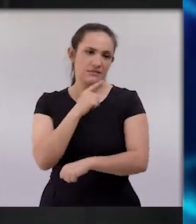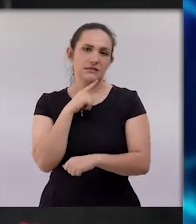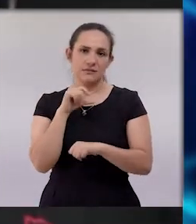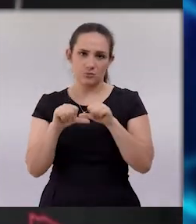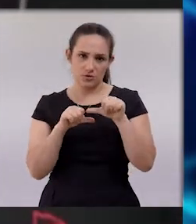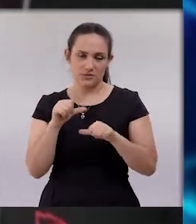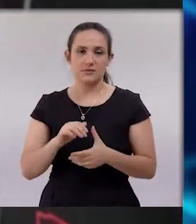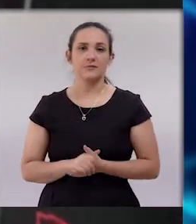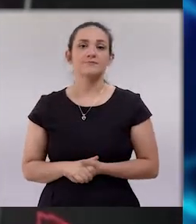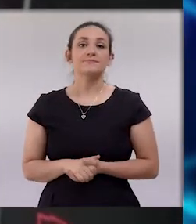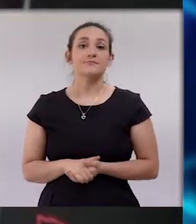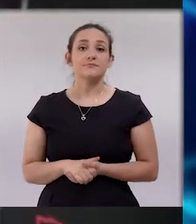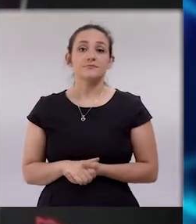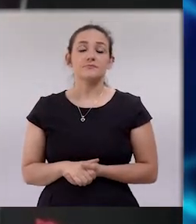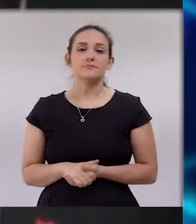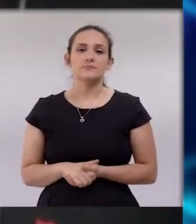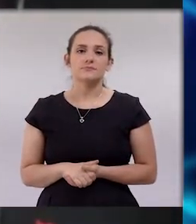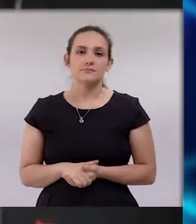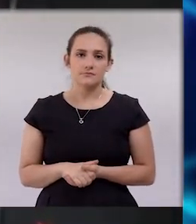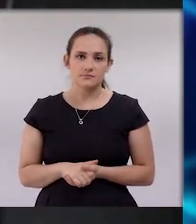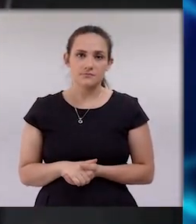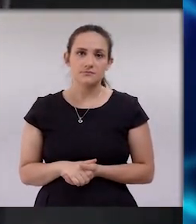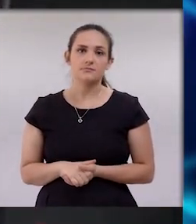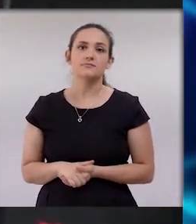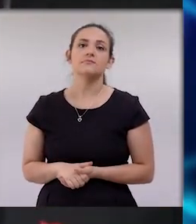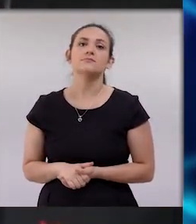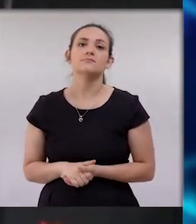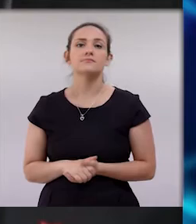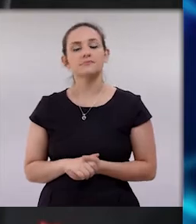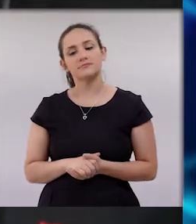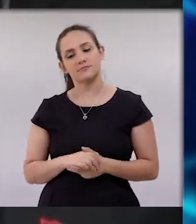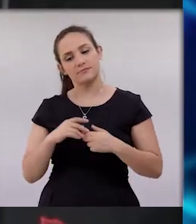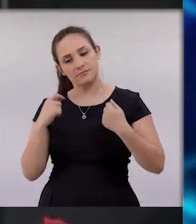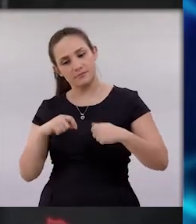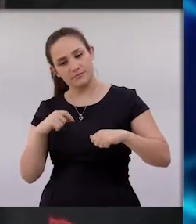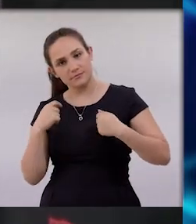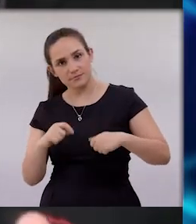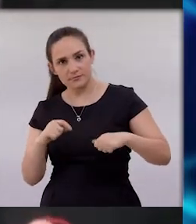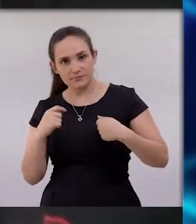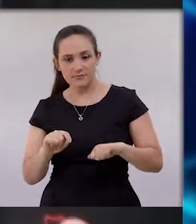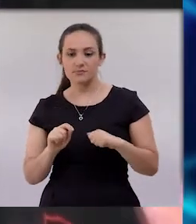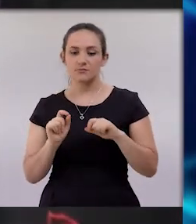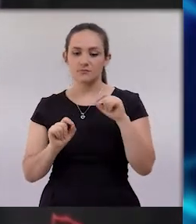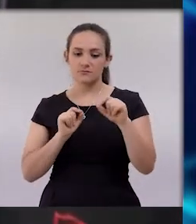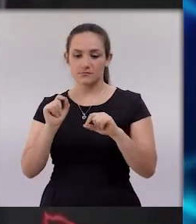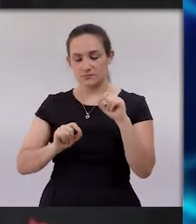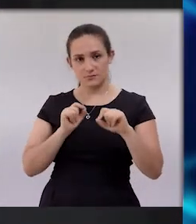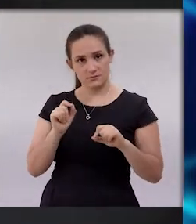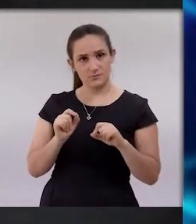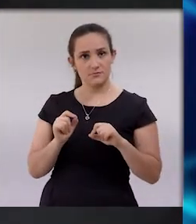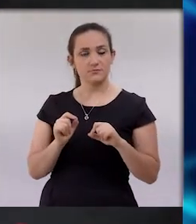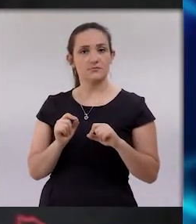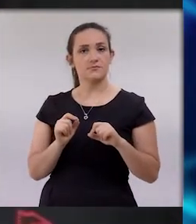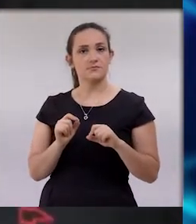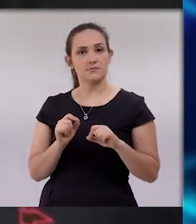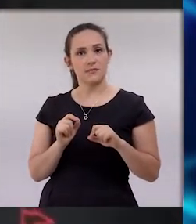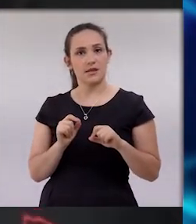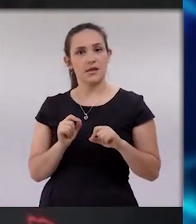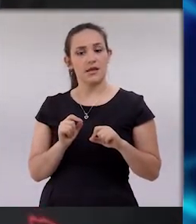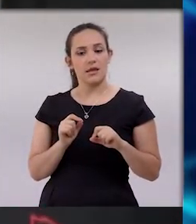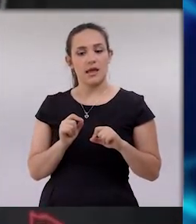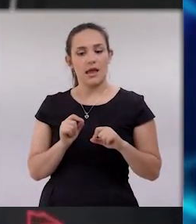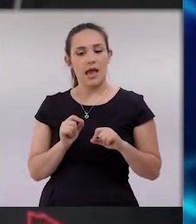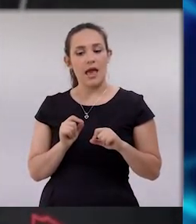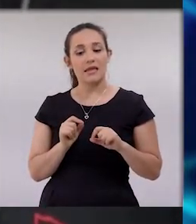etc., a gente vai ter uma manutenção de determinadas características que adquirimos nesse